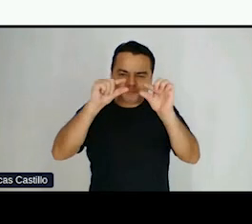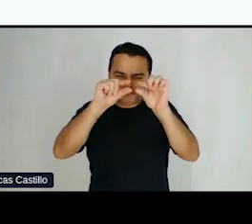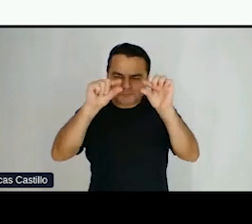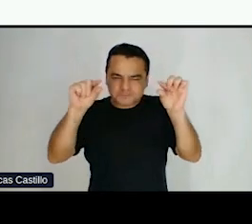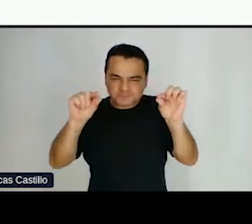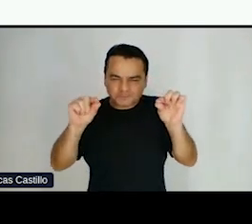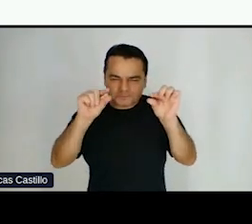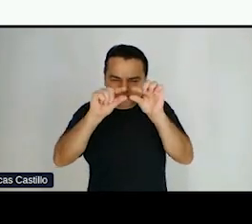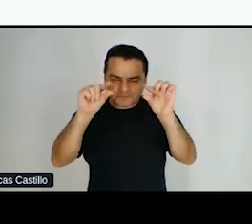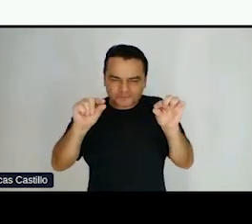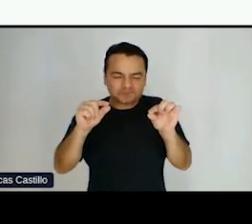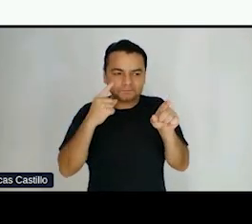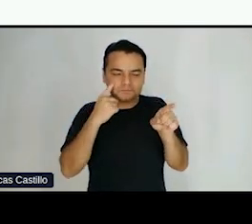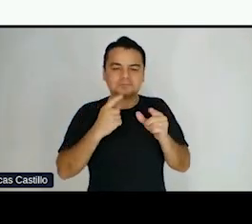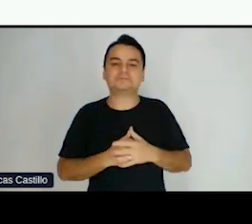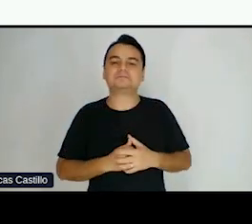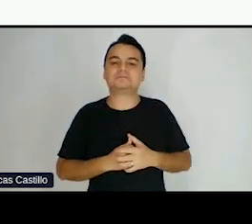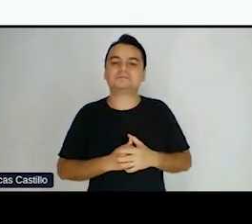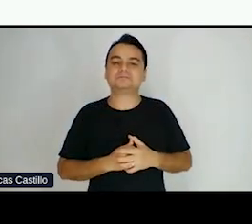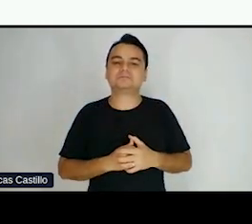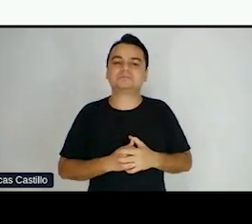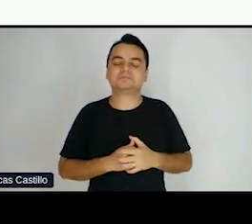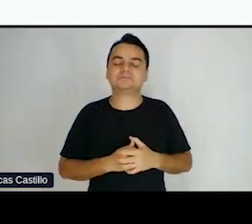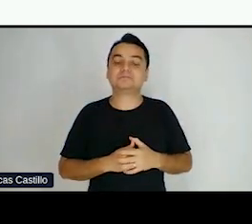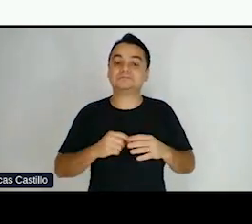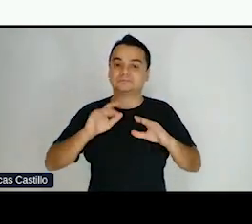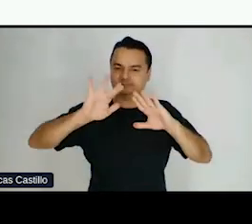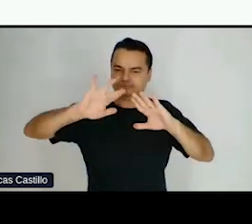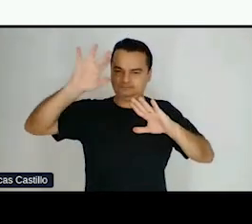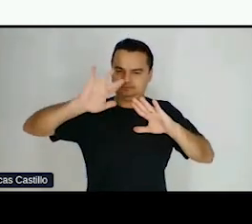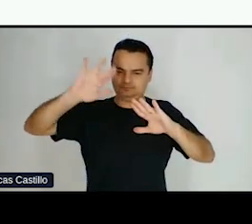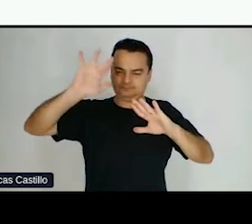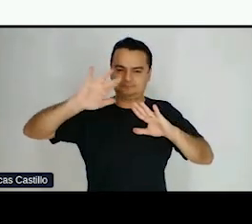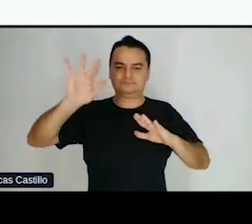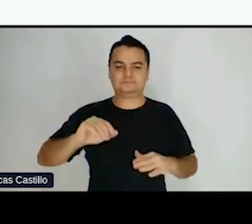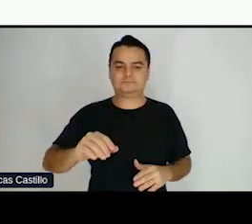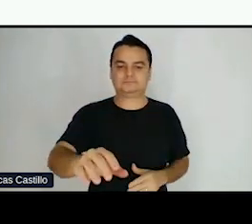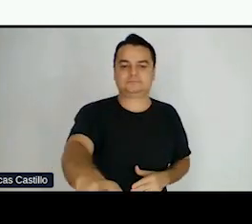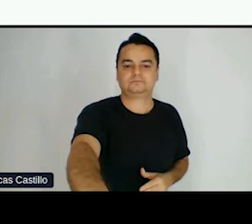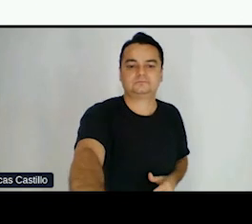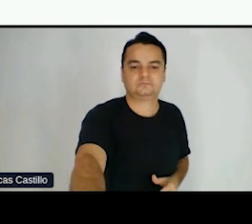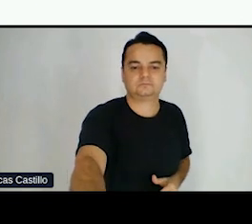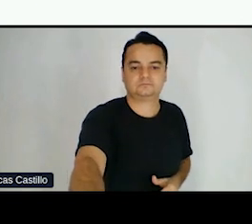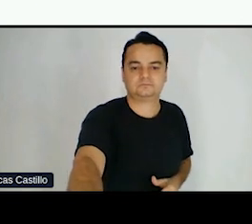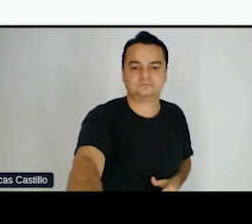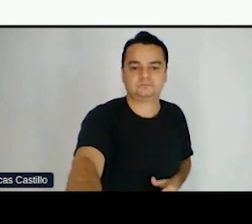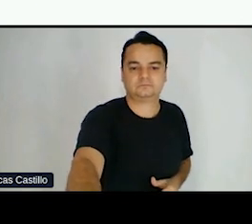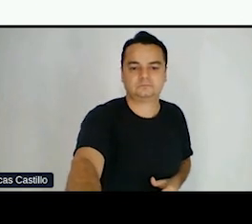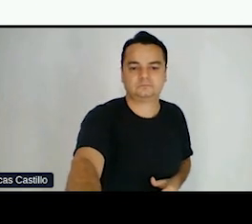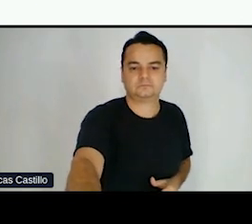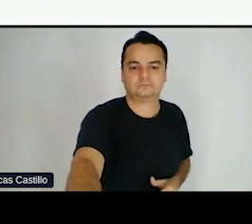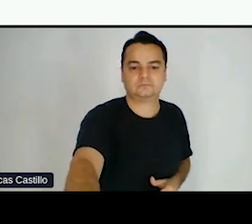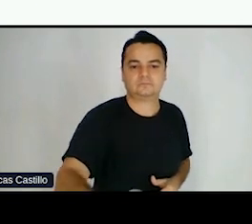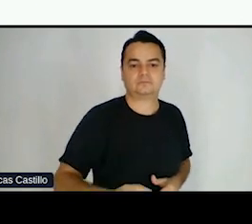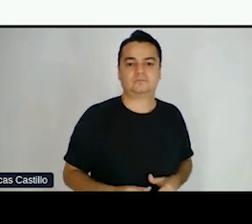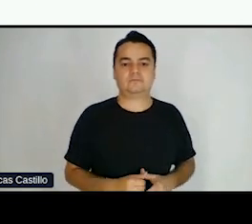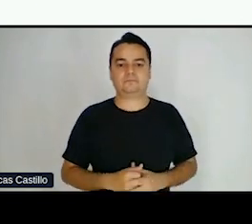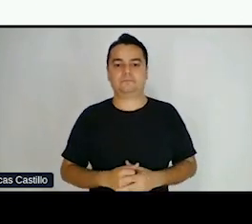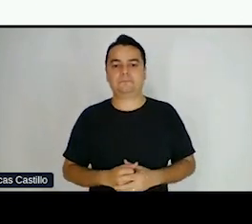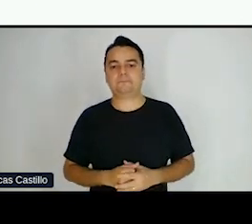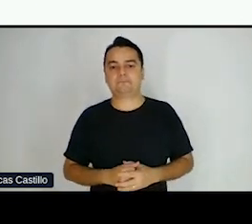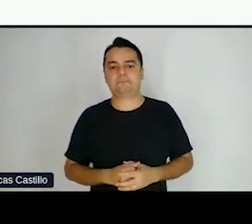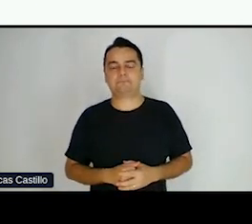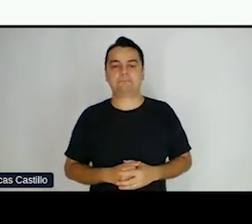Botão concluir acordo. É, mas eu vou subir um pouco com as setas. Declaro que total.